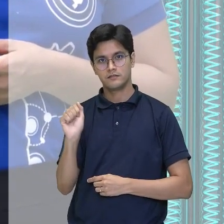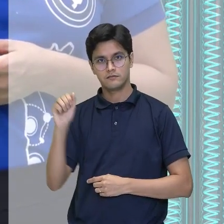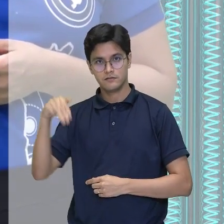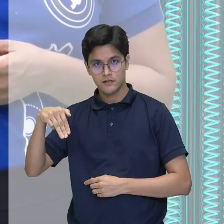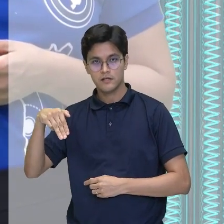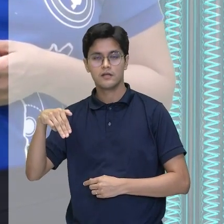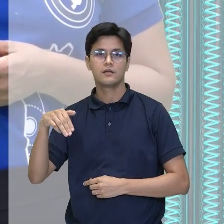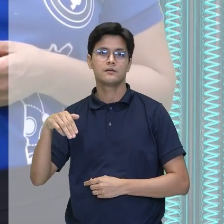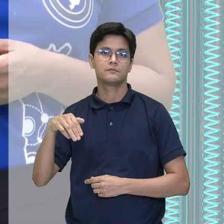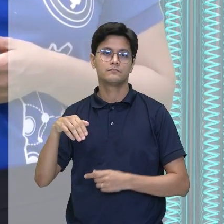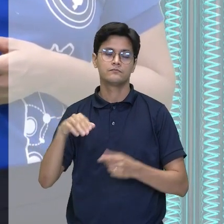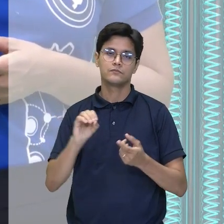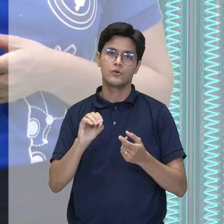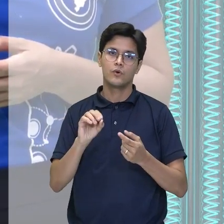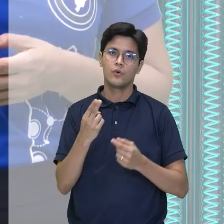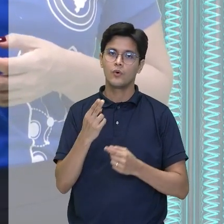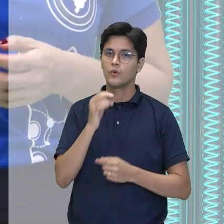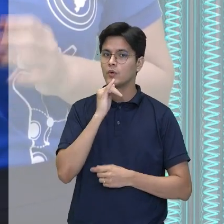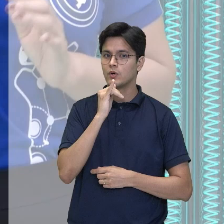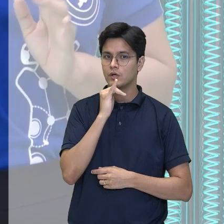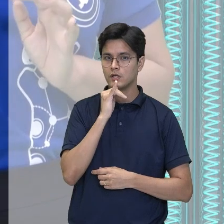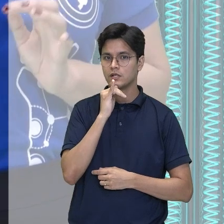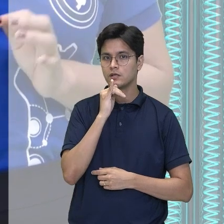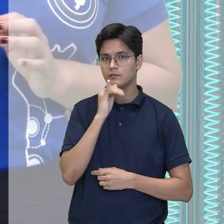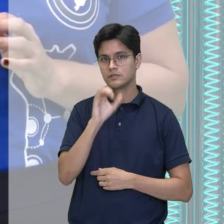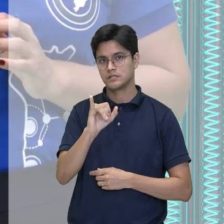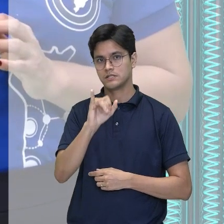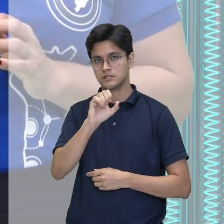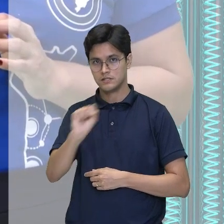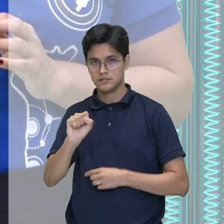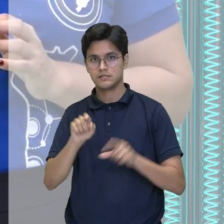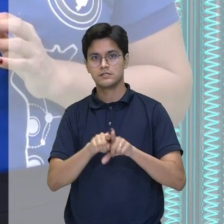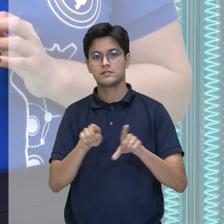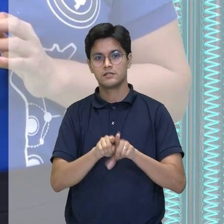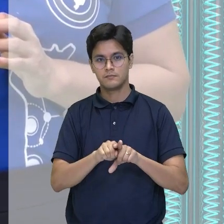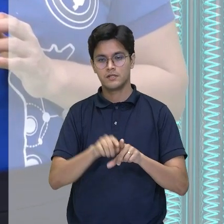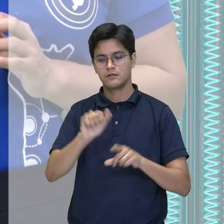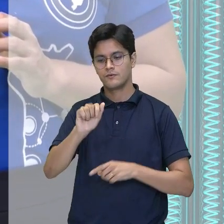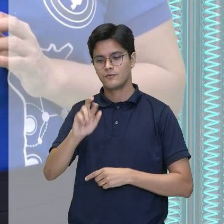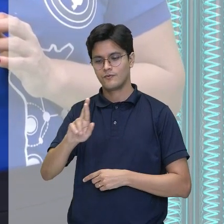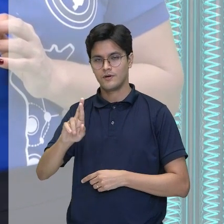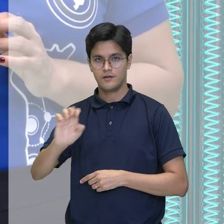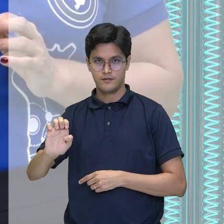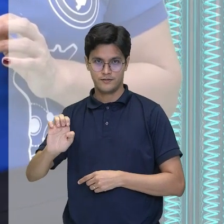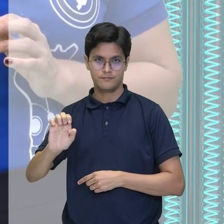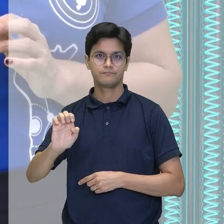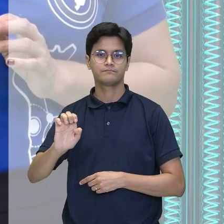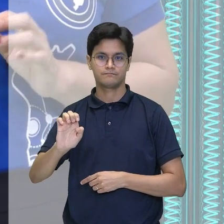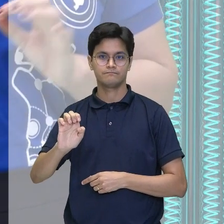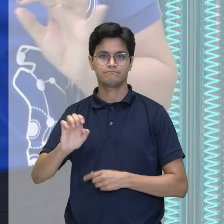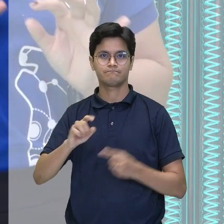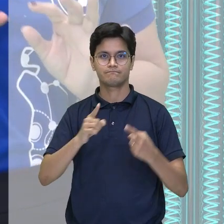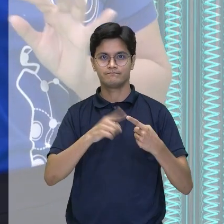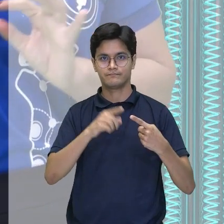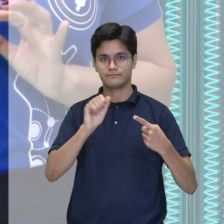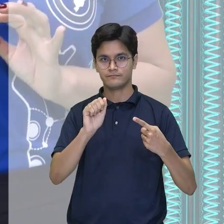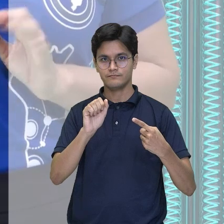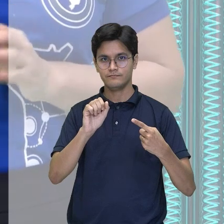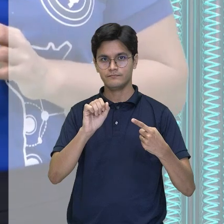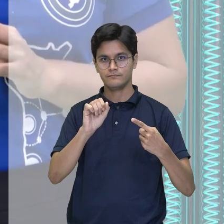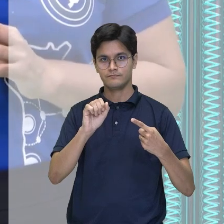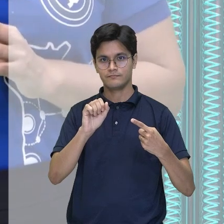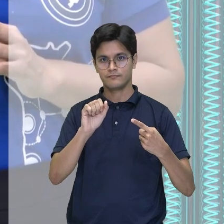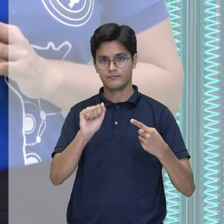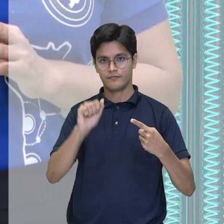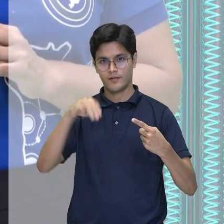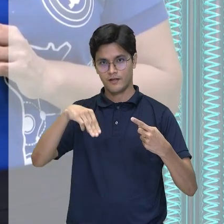você acompanha aqui embaixo, né? Is breaking down. E o are. O are, ele vai ser usado para